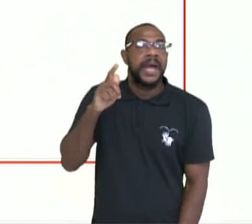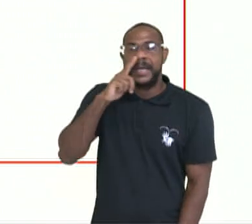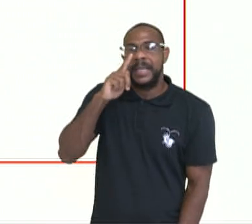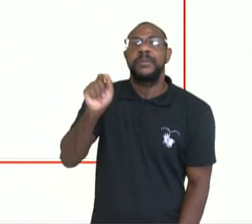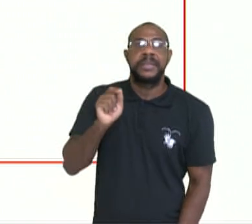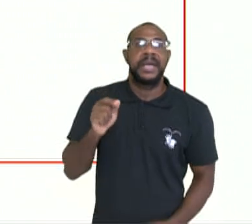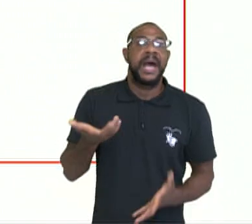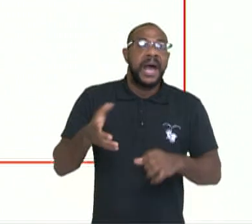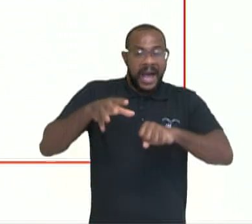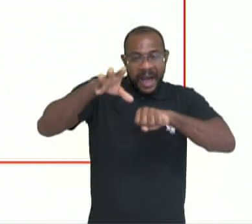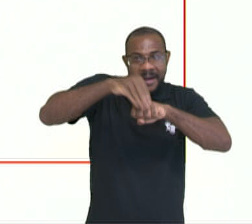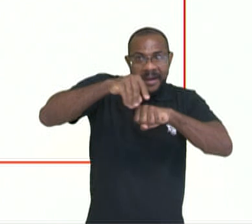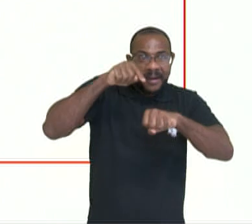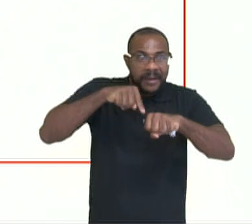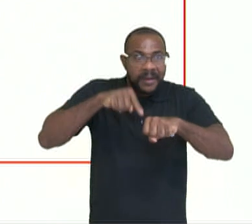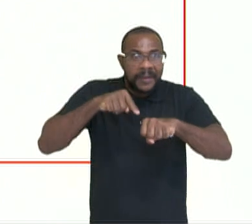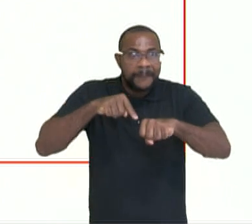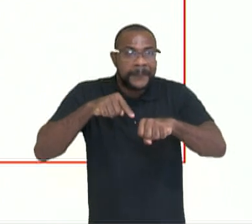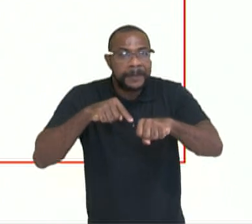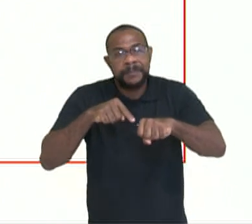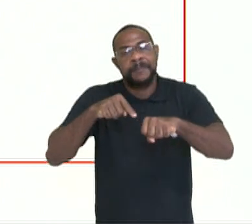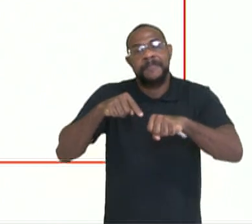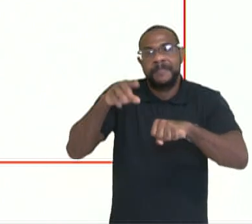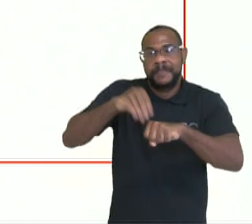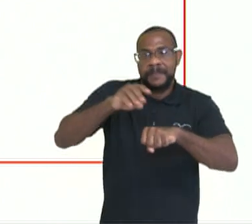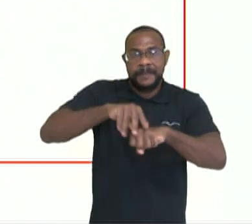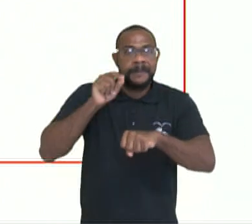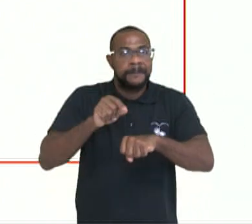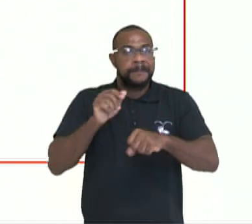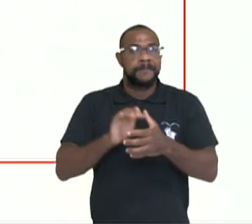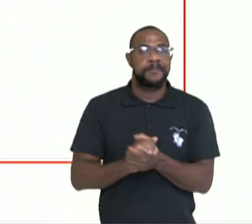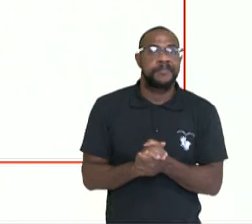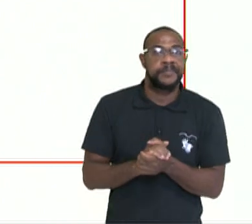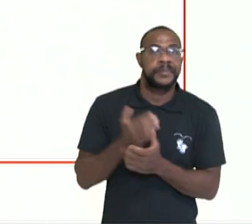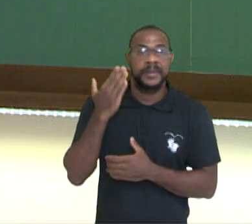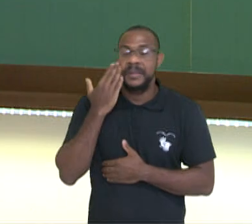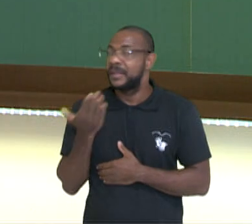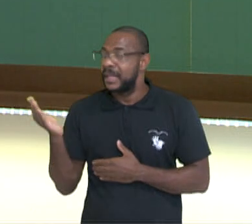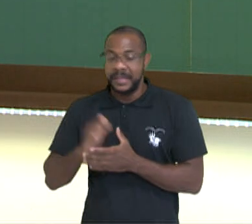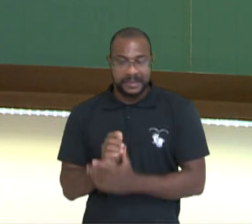ela traduzida na sua filologia, ou seja, na origem da